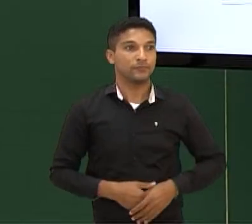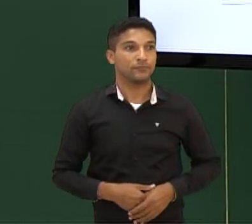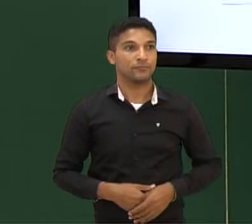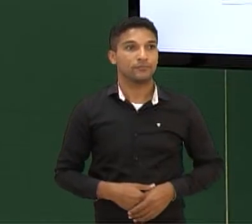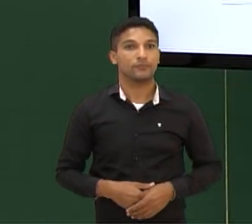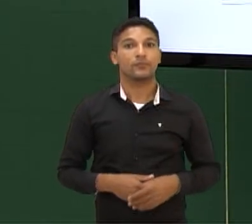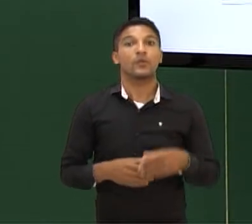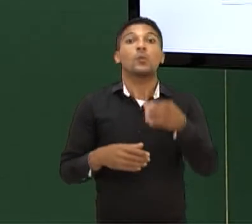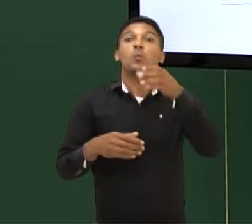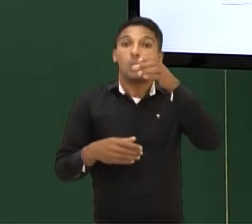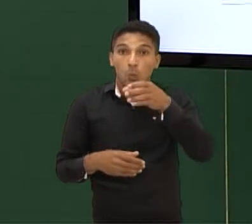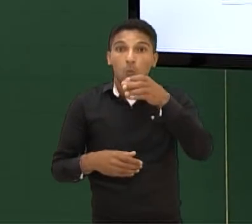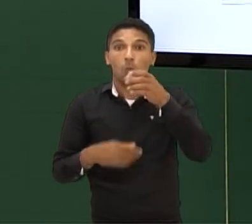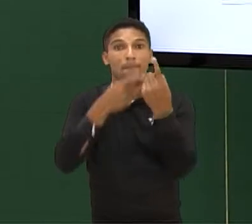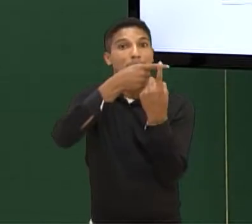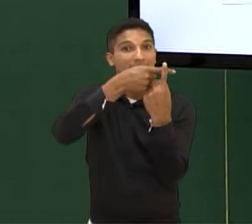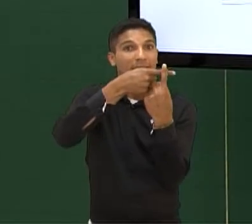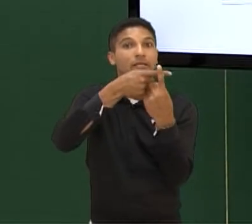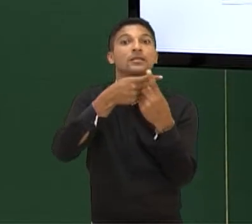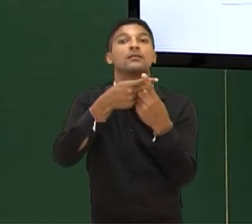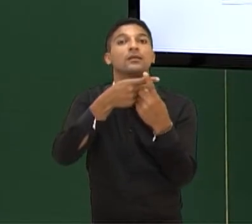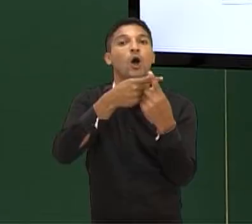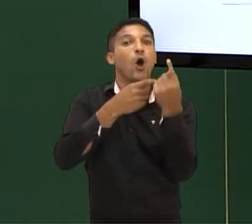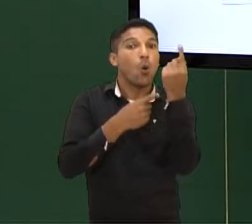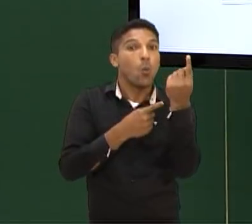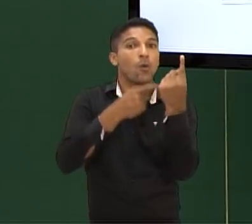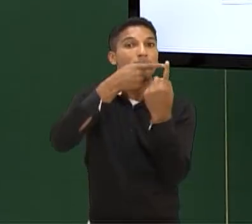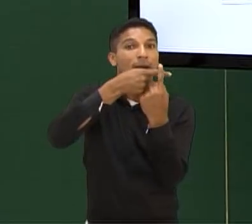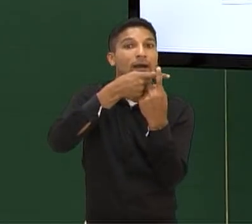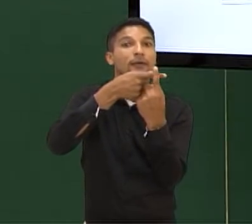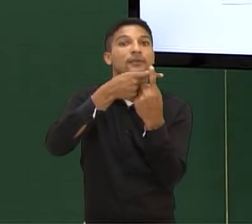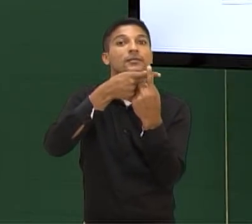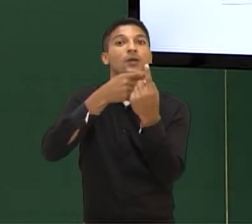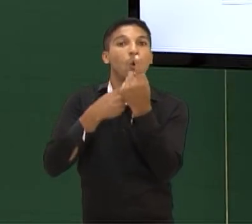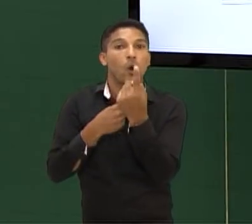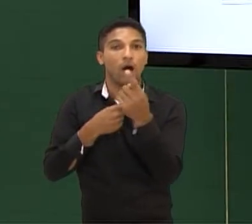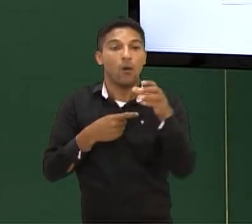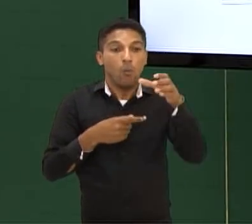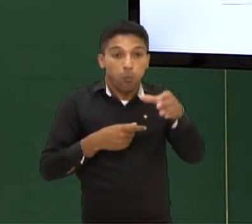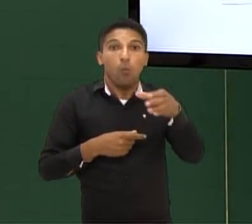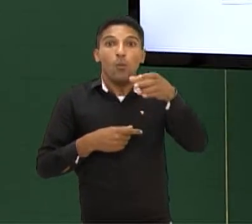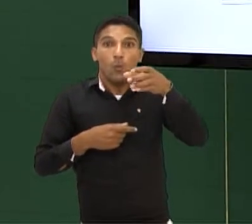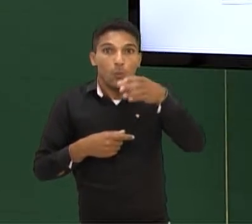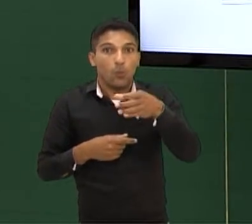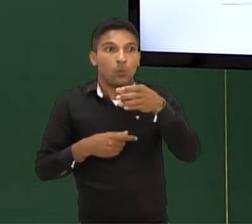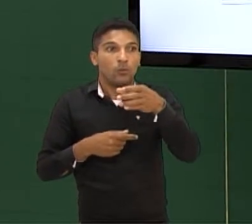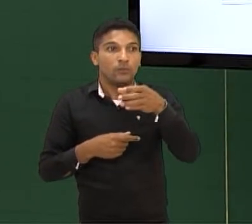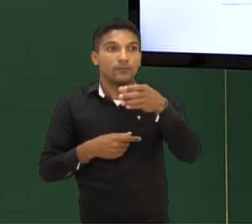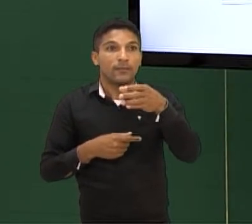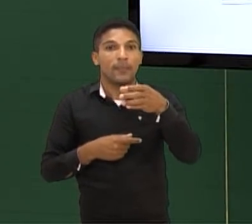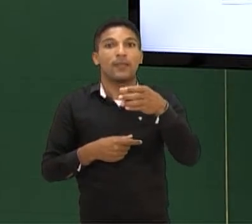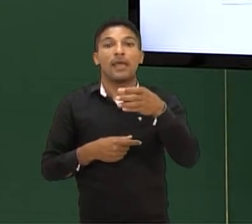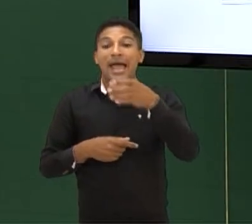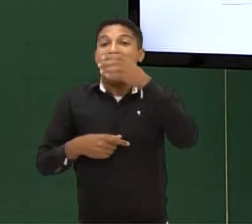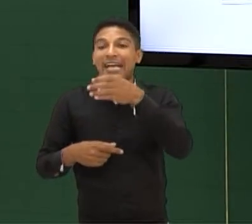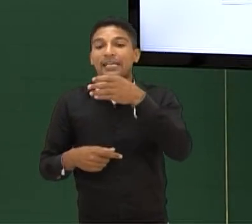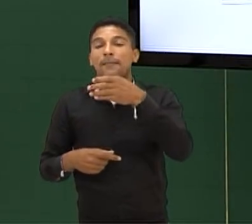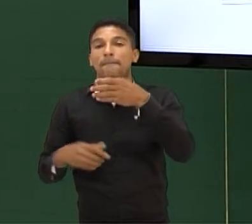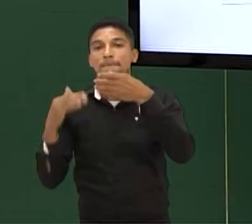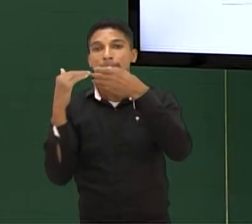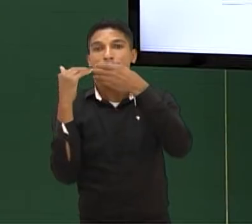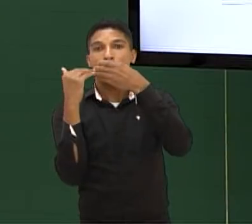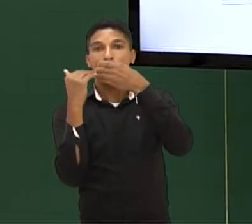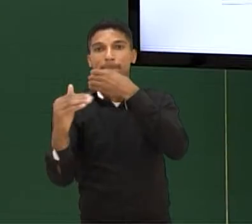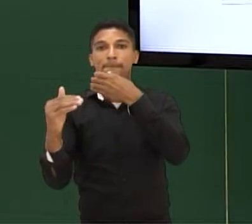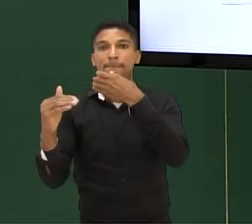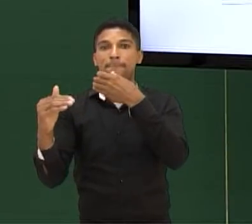outro, certo? Agora, naquela outra forma de representar, a professora colocou 2 copos e meio, né? Tipo, como se fosse